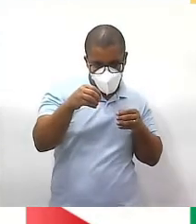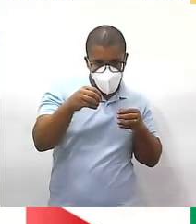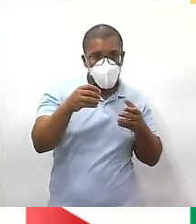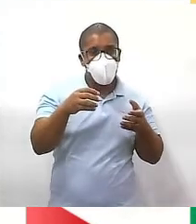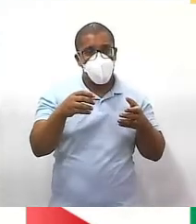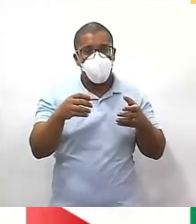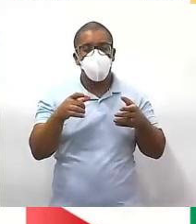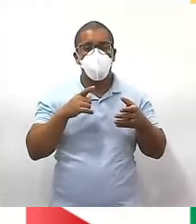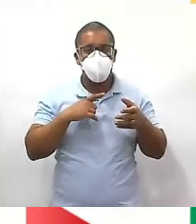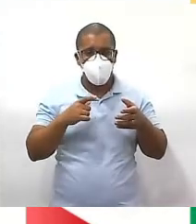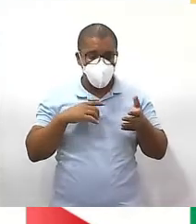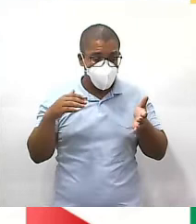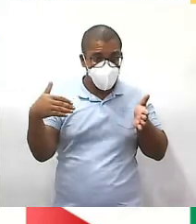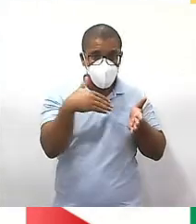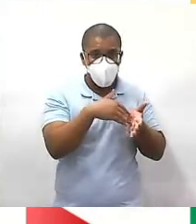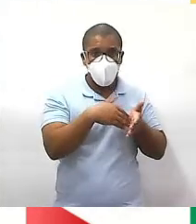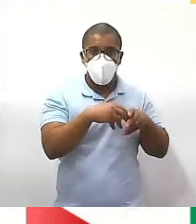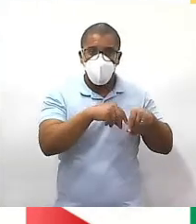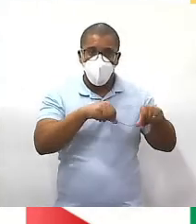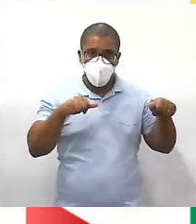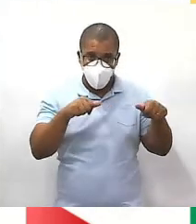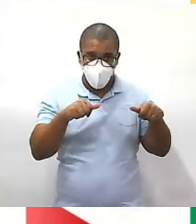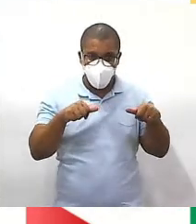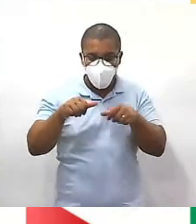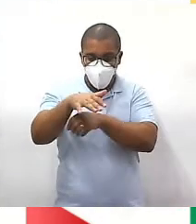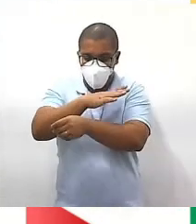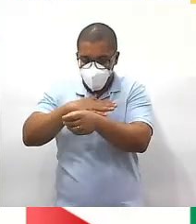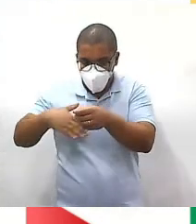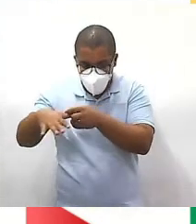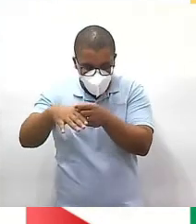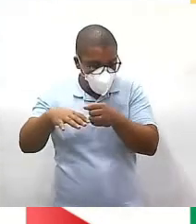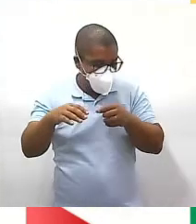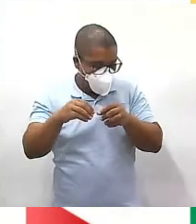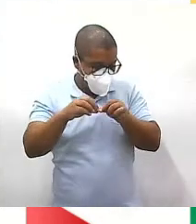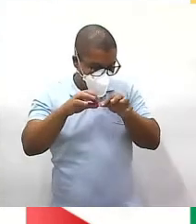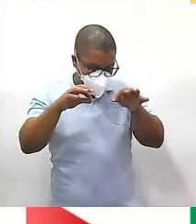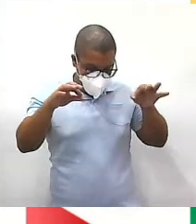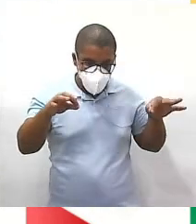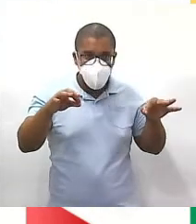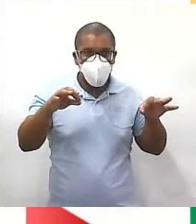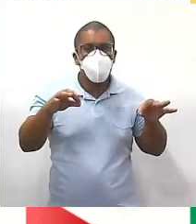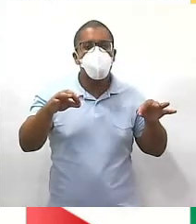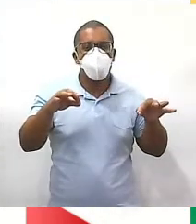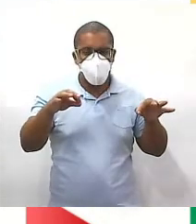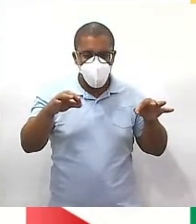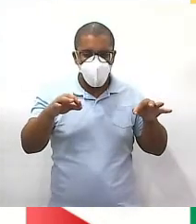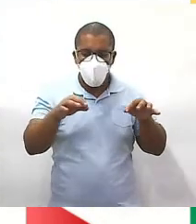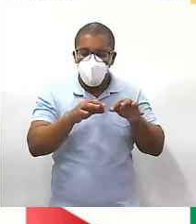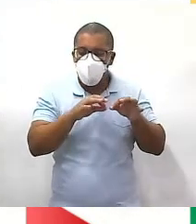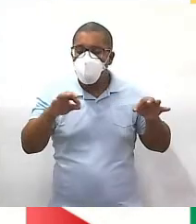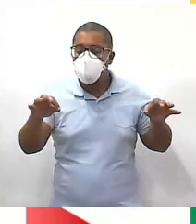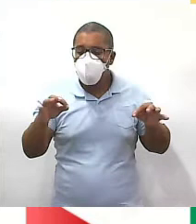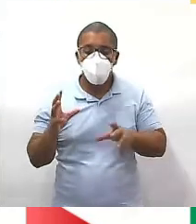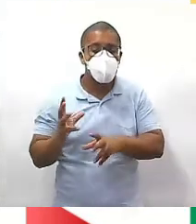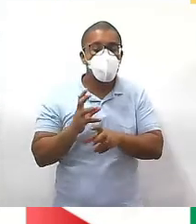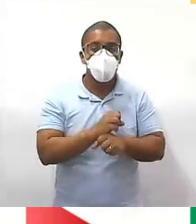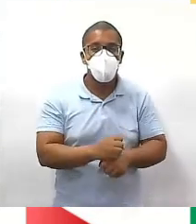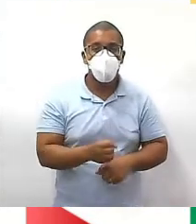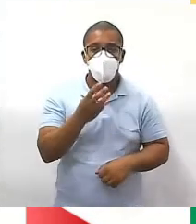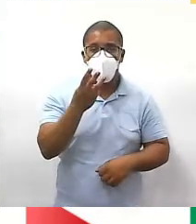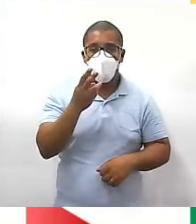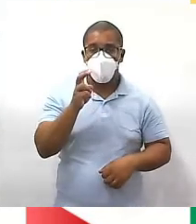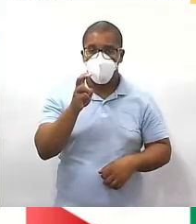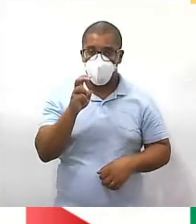ponto aí até a costa, ok? Deu exatamente isso, tá bom? Exatamente essa distância que você está visualizando aí,